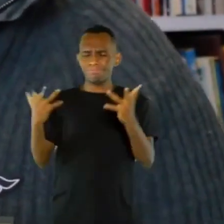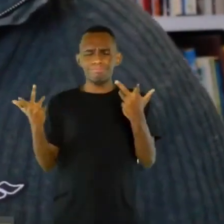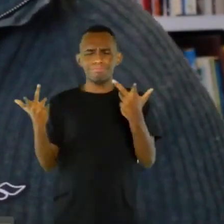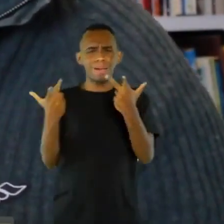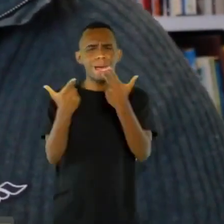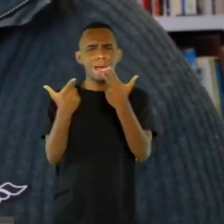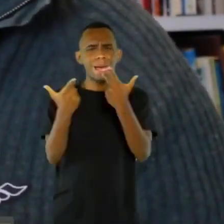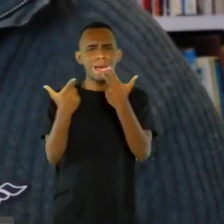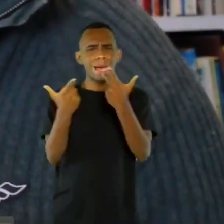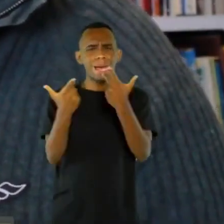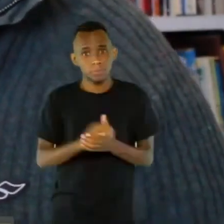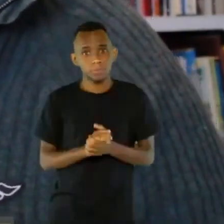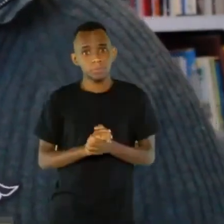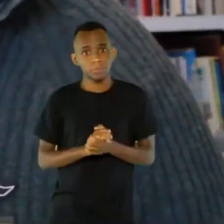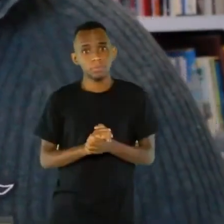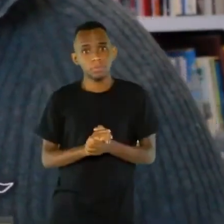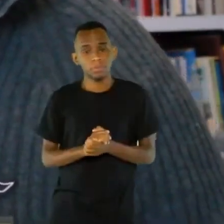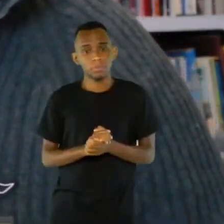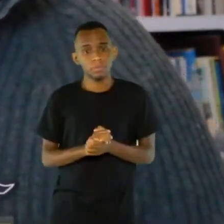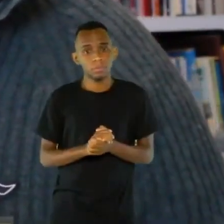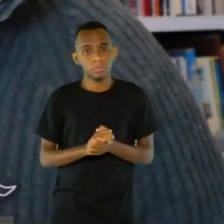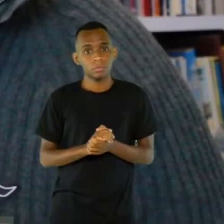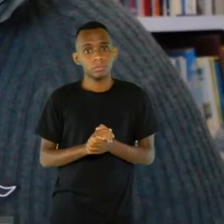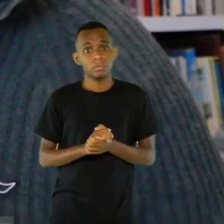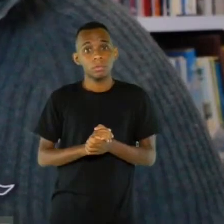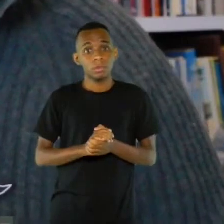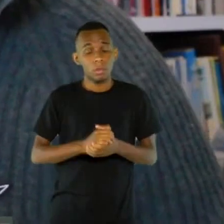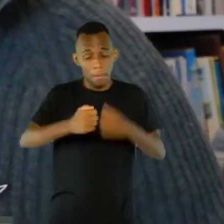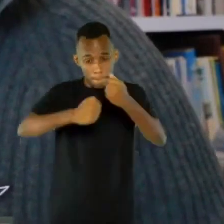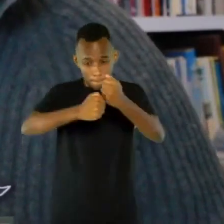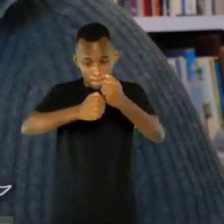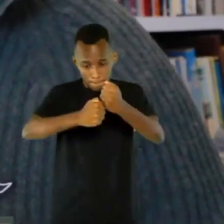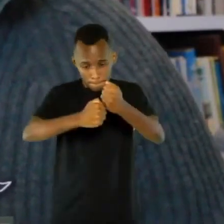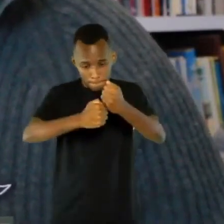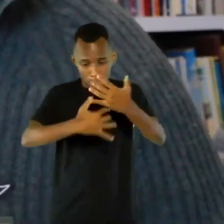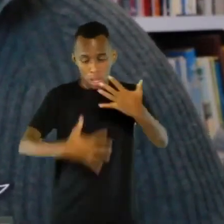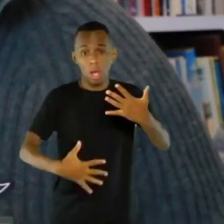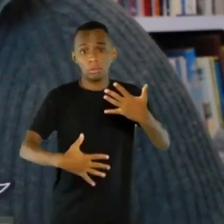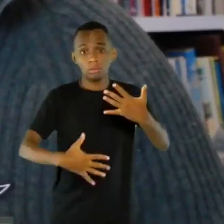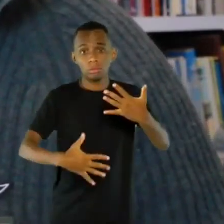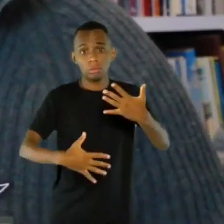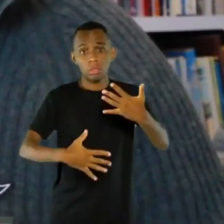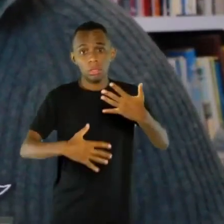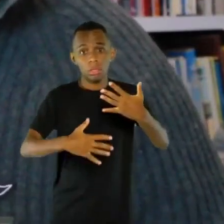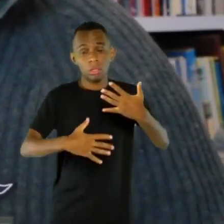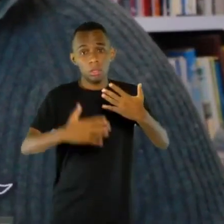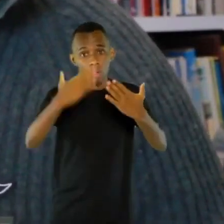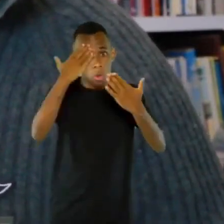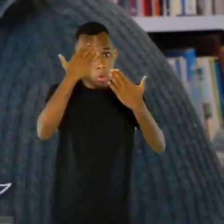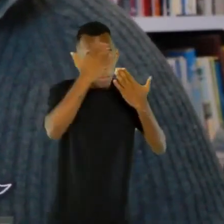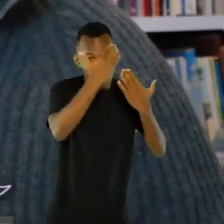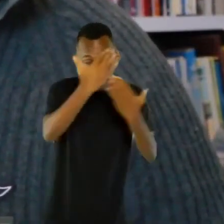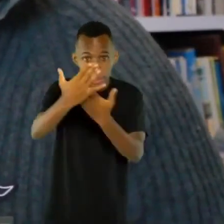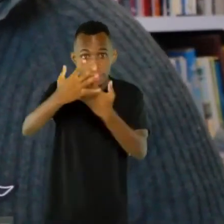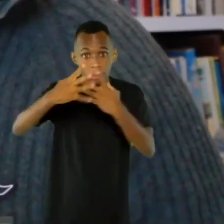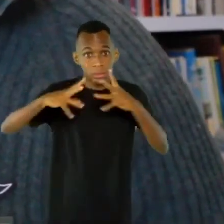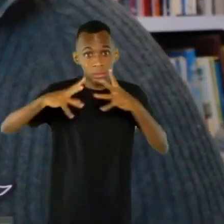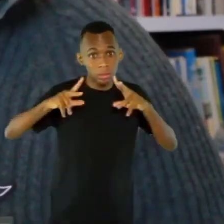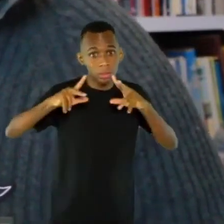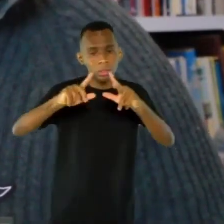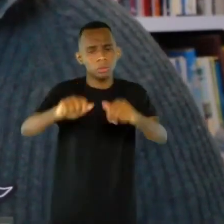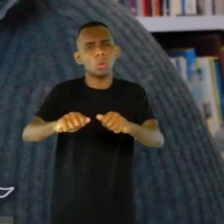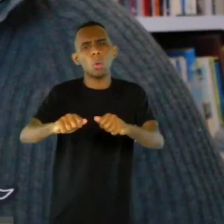Patrícia. Aí nos comentários do YouTube, por sinal, muito obrigado pela presença aí da